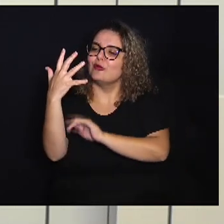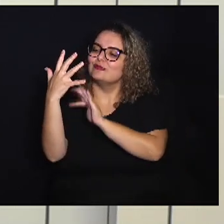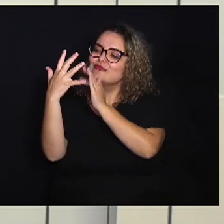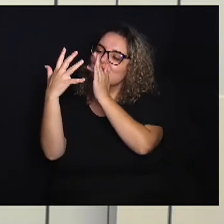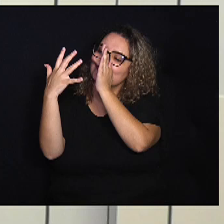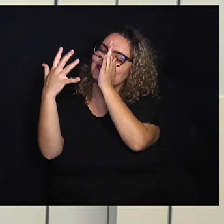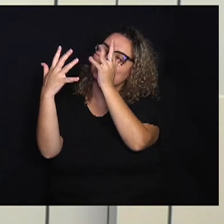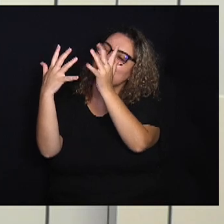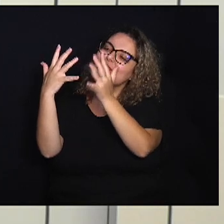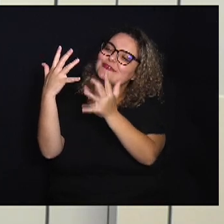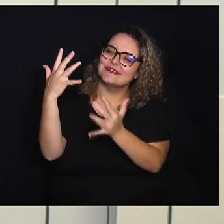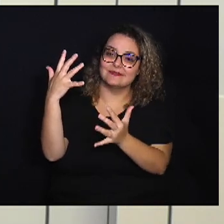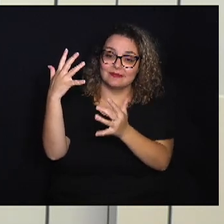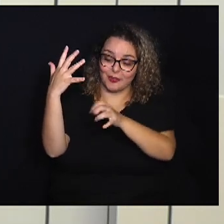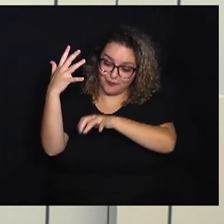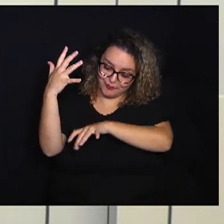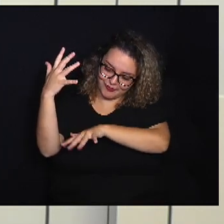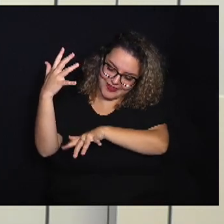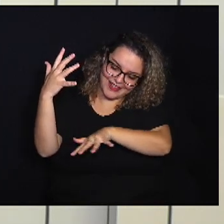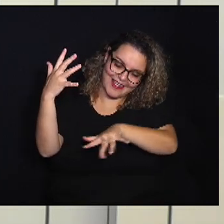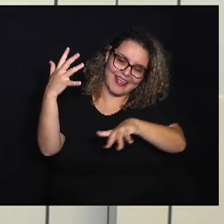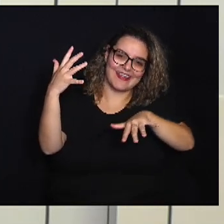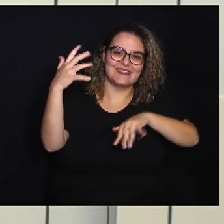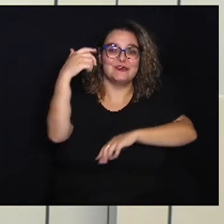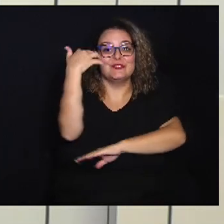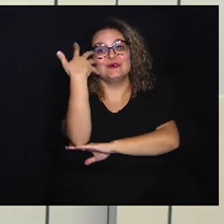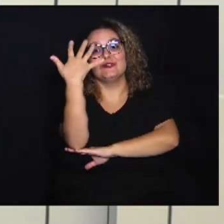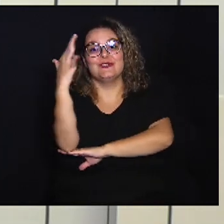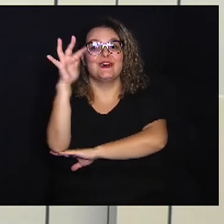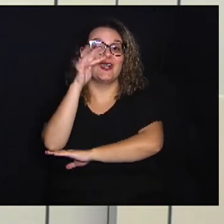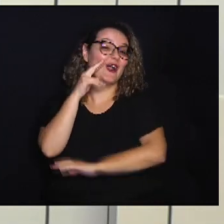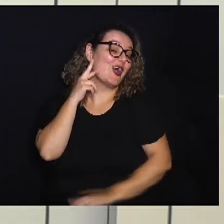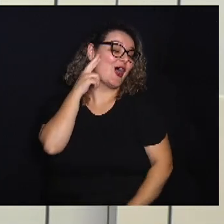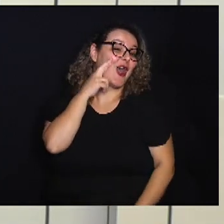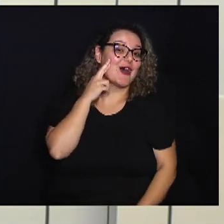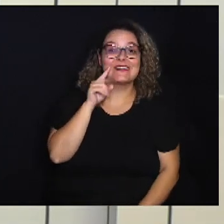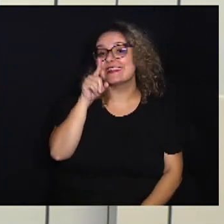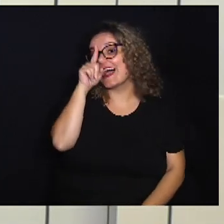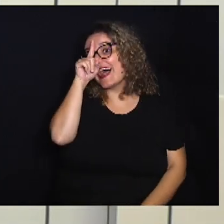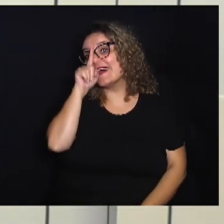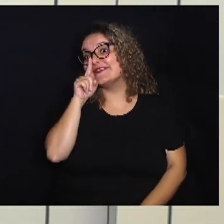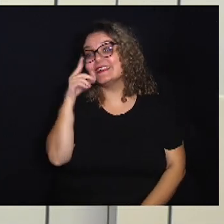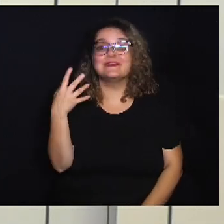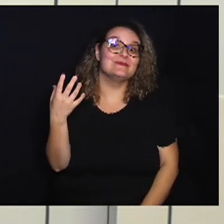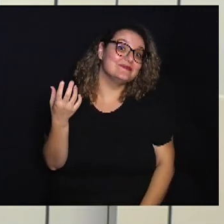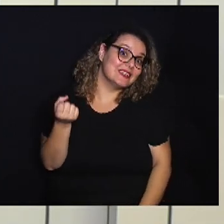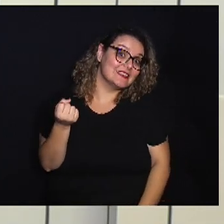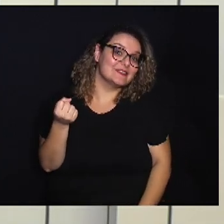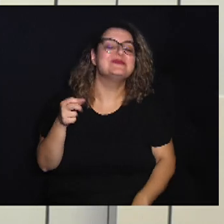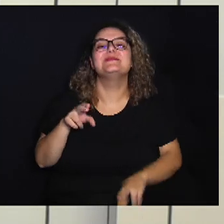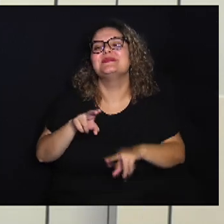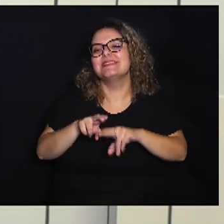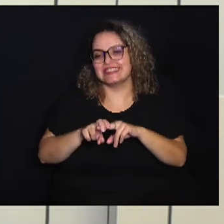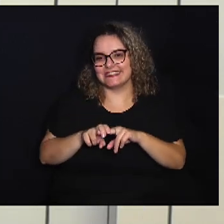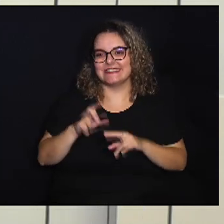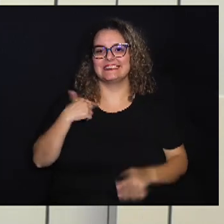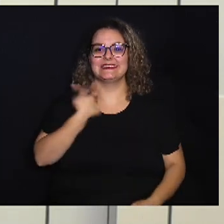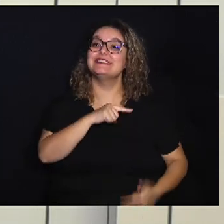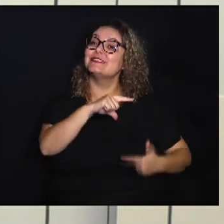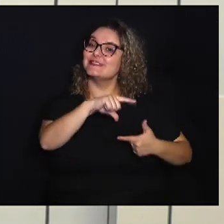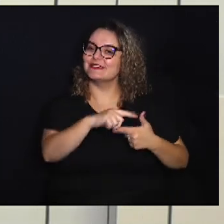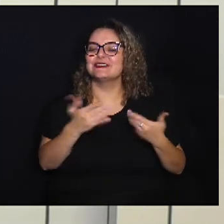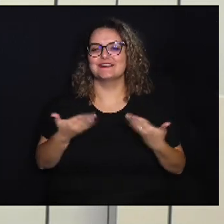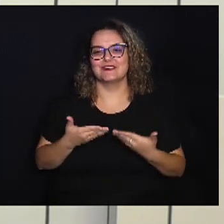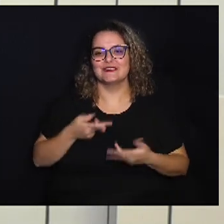e deixam as ruas e avenidas coloridas de rosa, amarelo, branco. Por isso, o nosso quadro de hoje